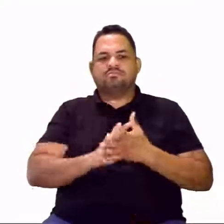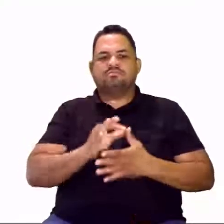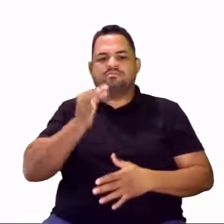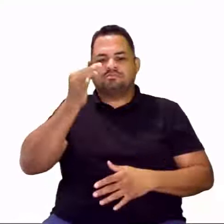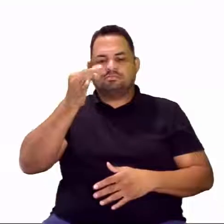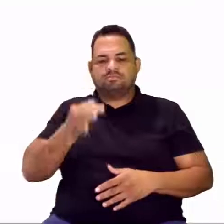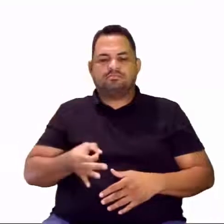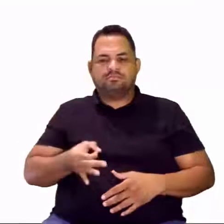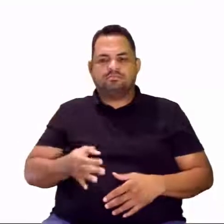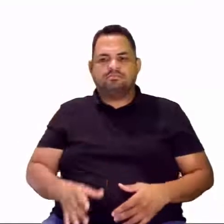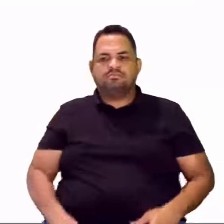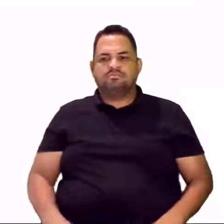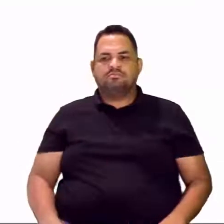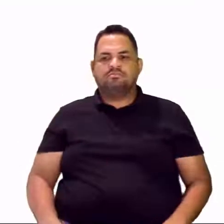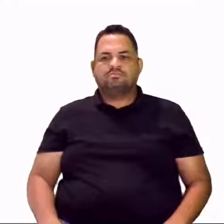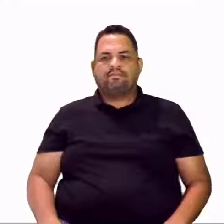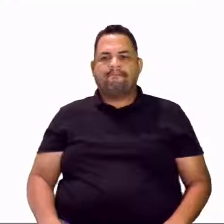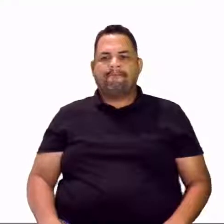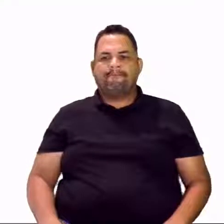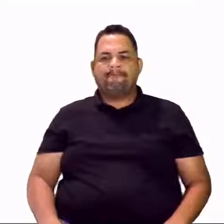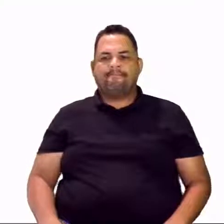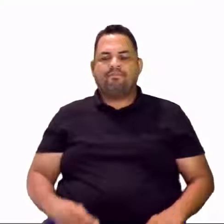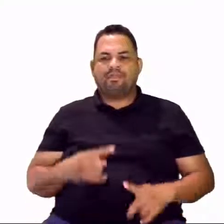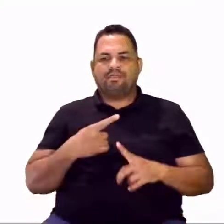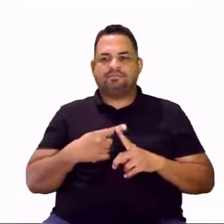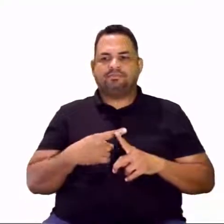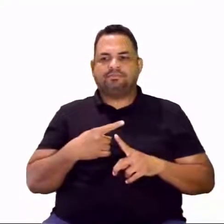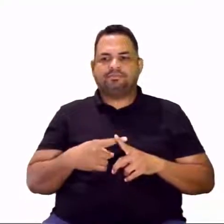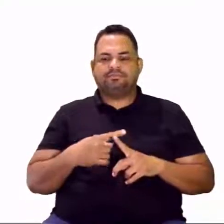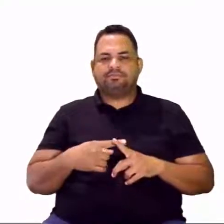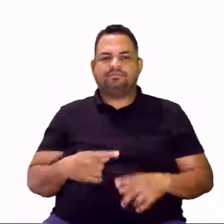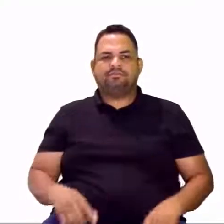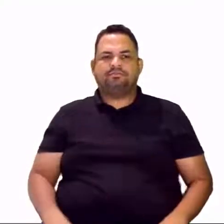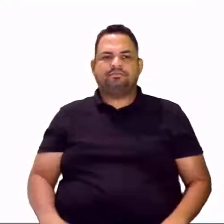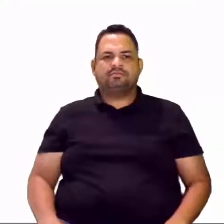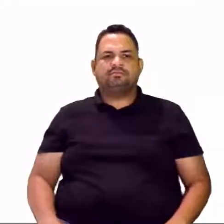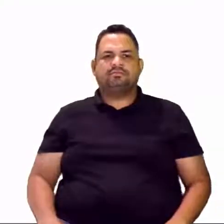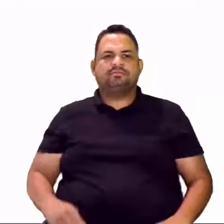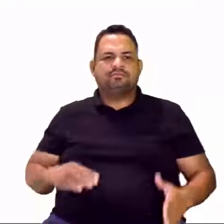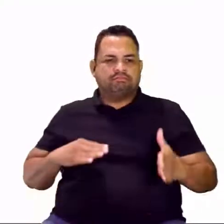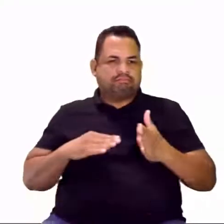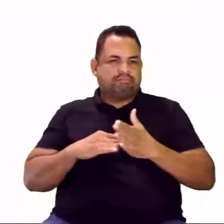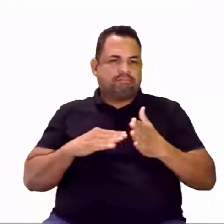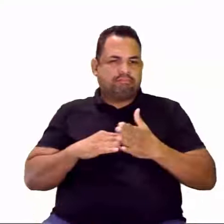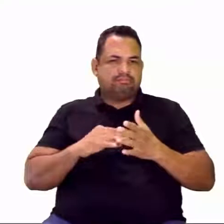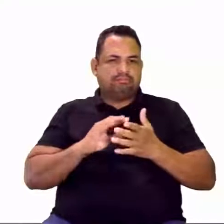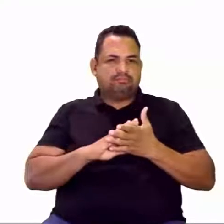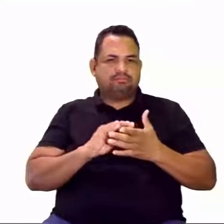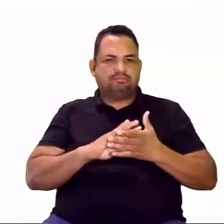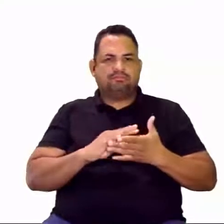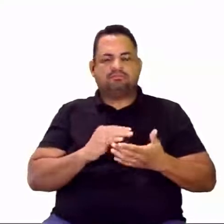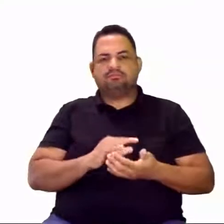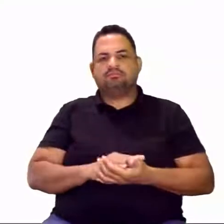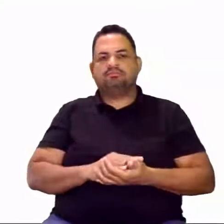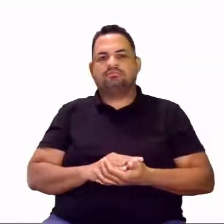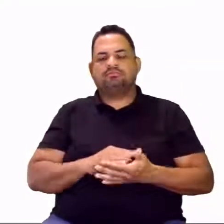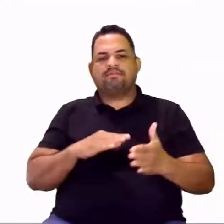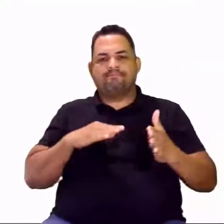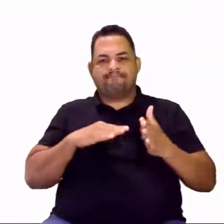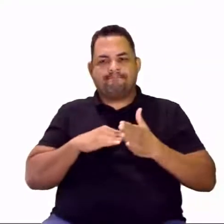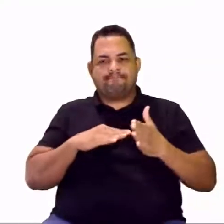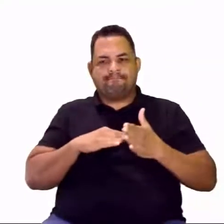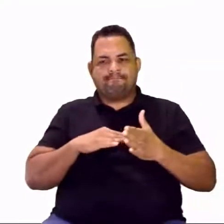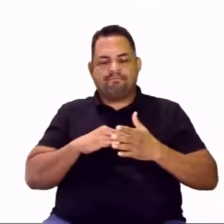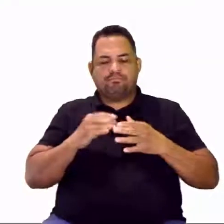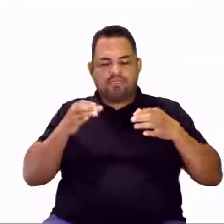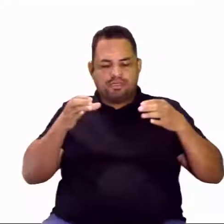como alternativa correta? Por quê? Porque ela impede, olha aí, com